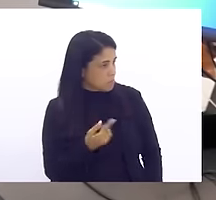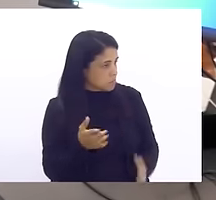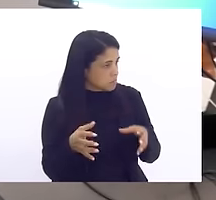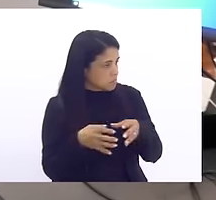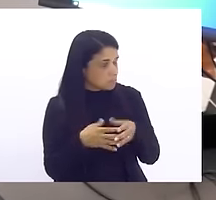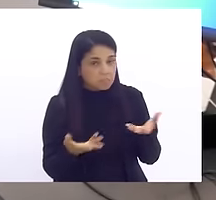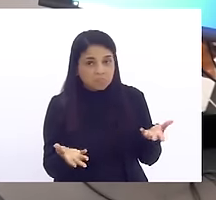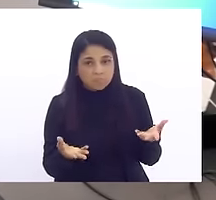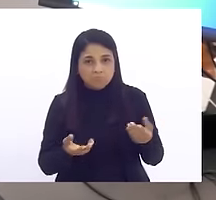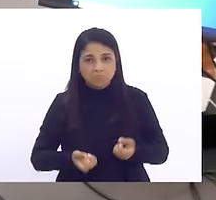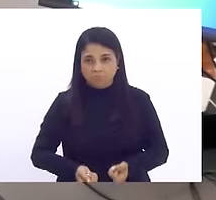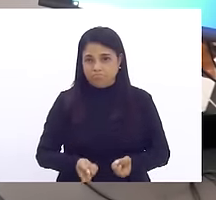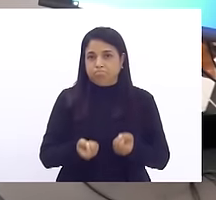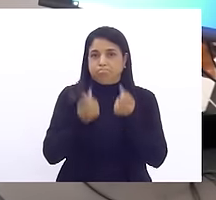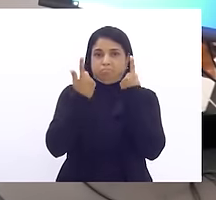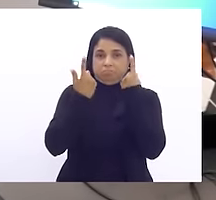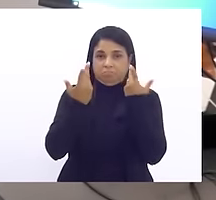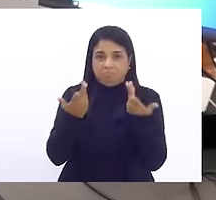incrível